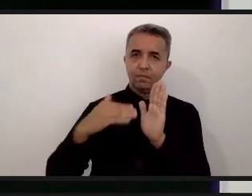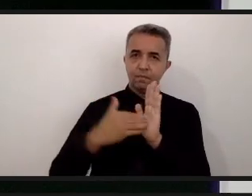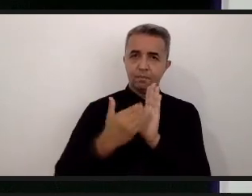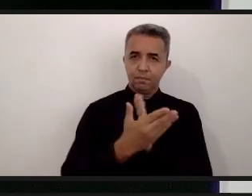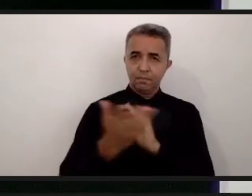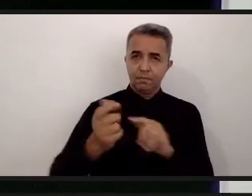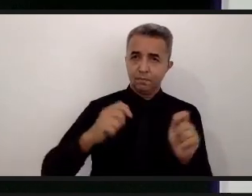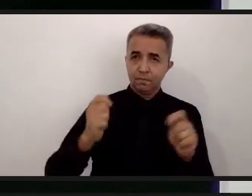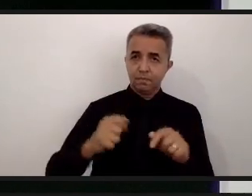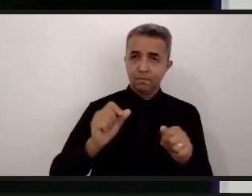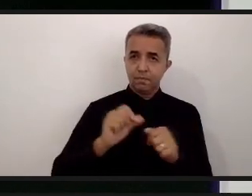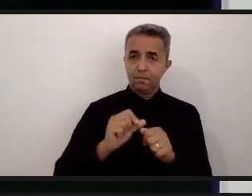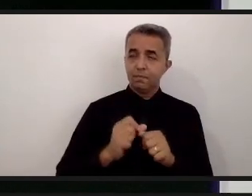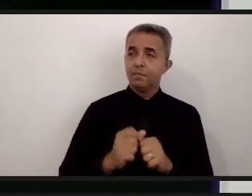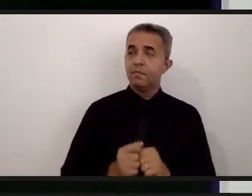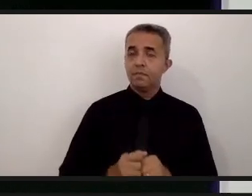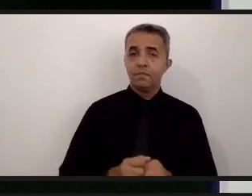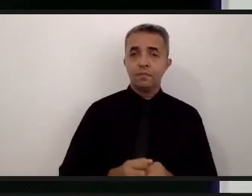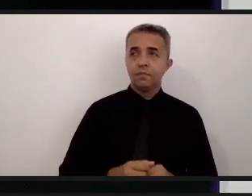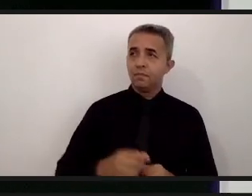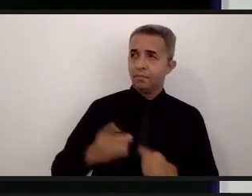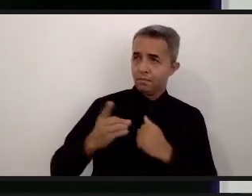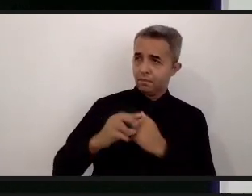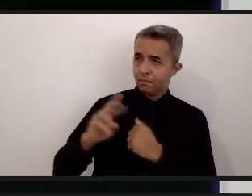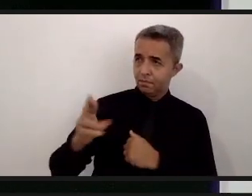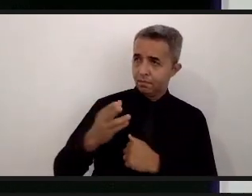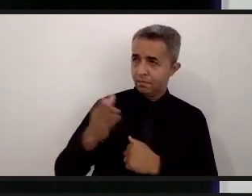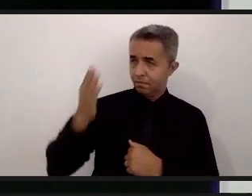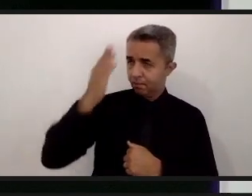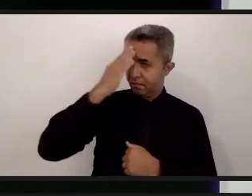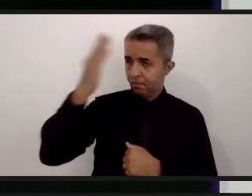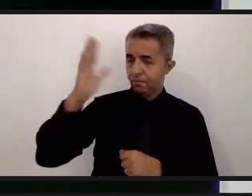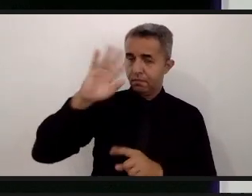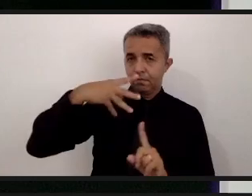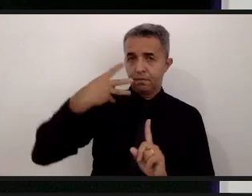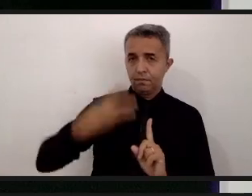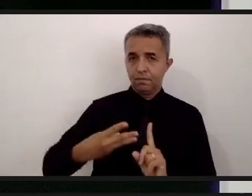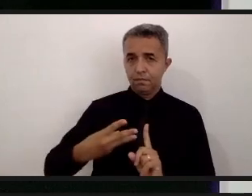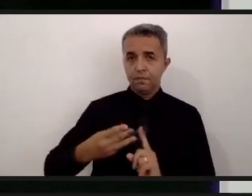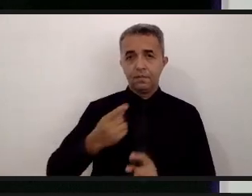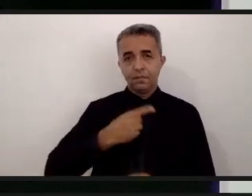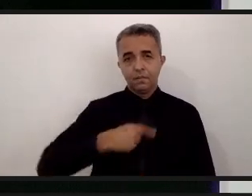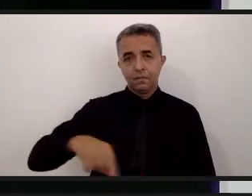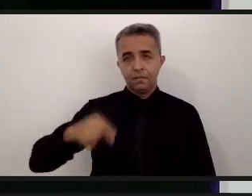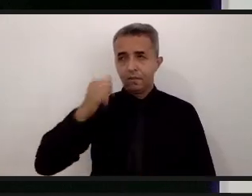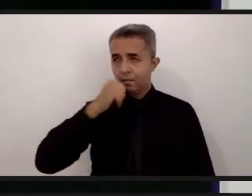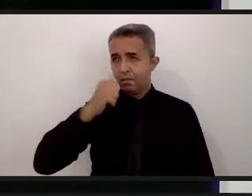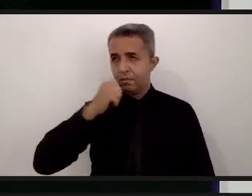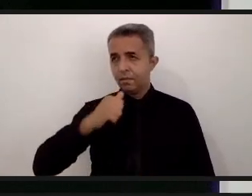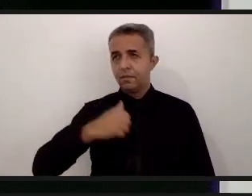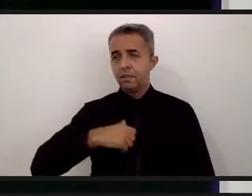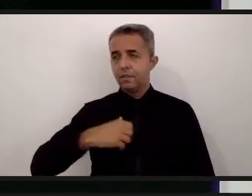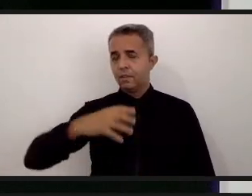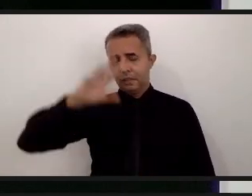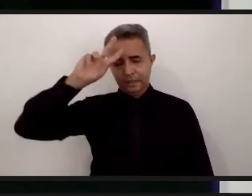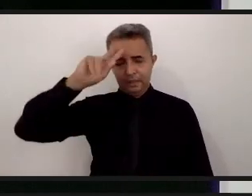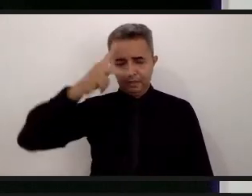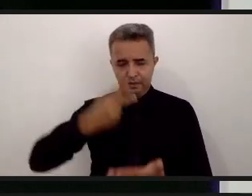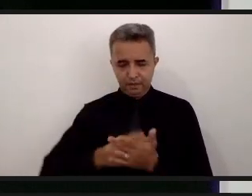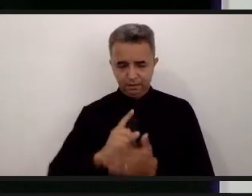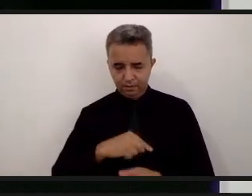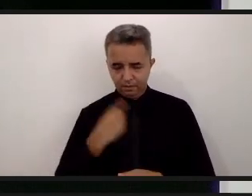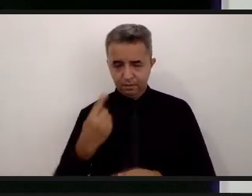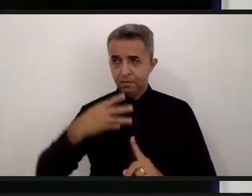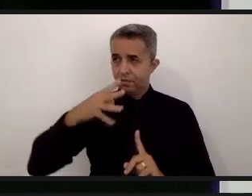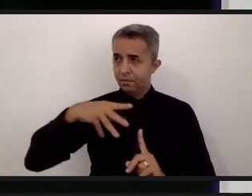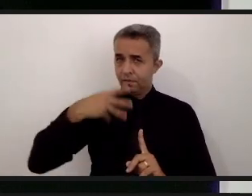homenagem. Ser mulher, para nós, é muito gratificante ser reconhecida, ser homenageada. Obrigado a